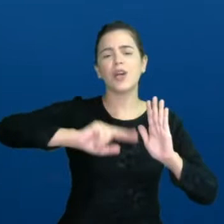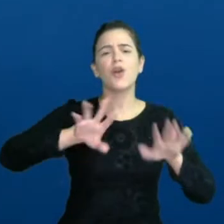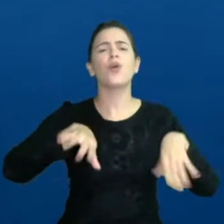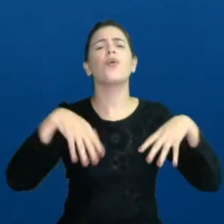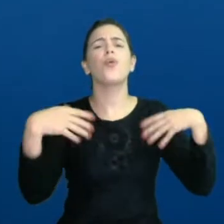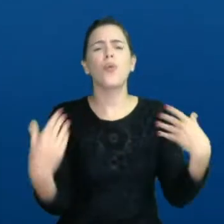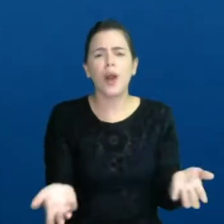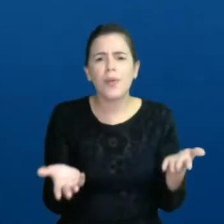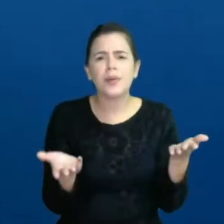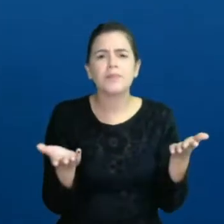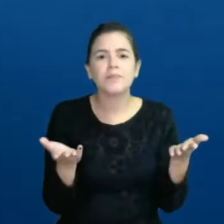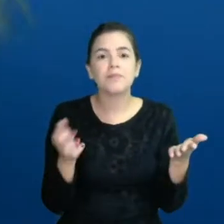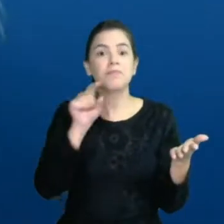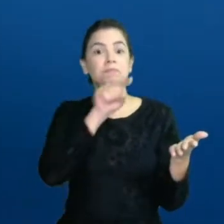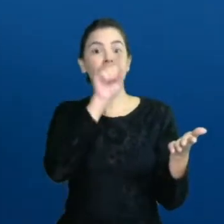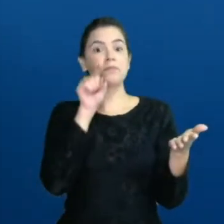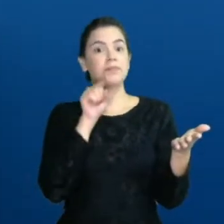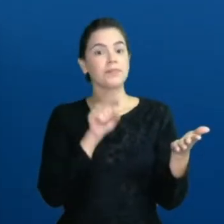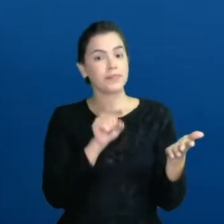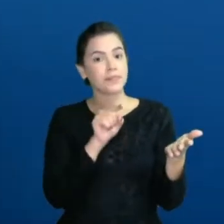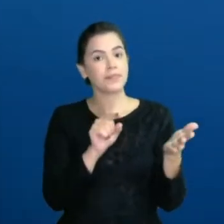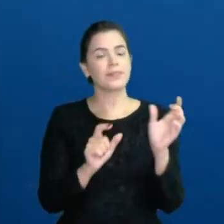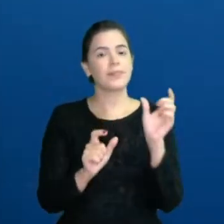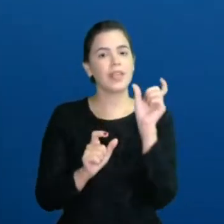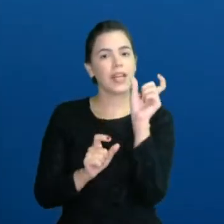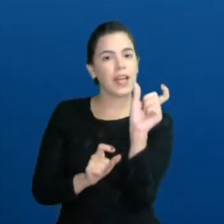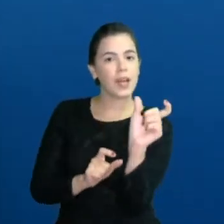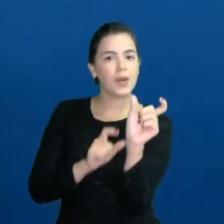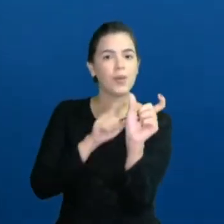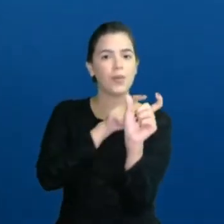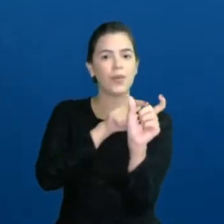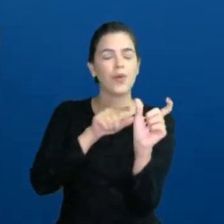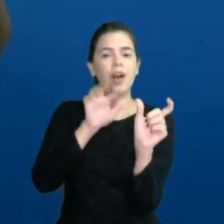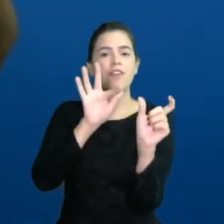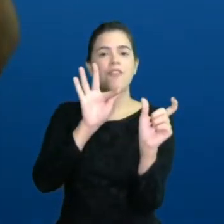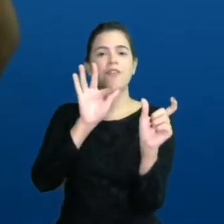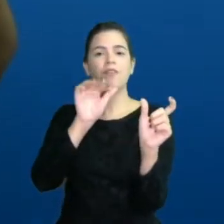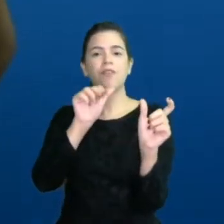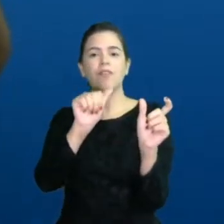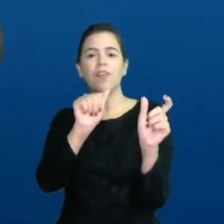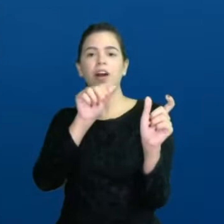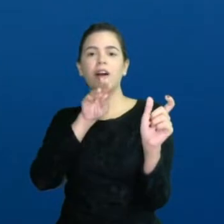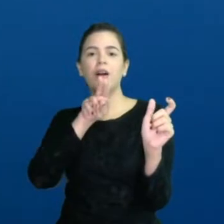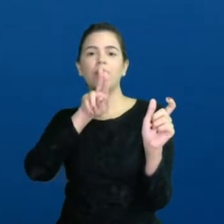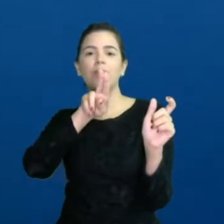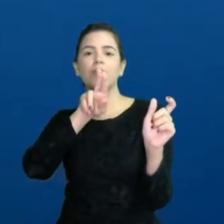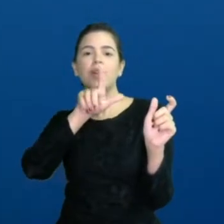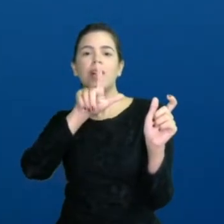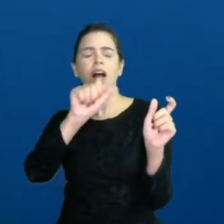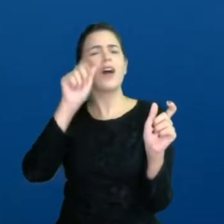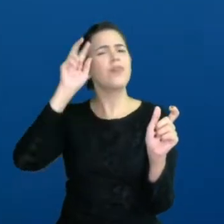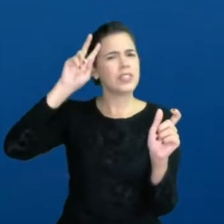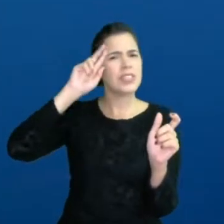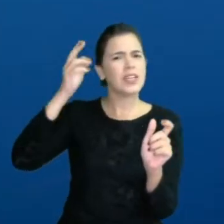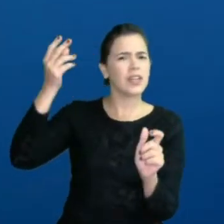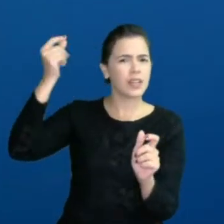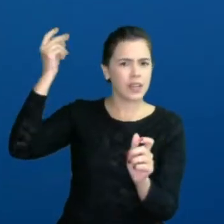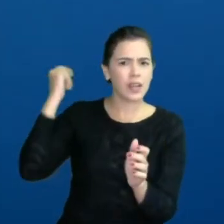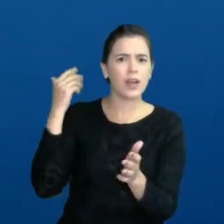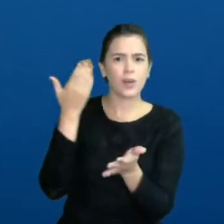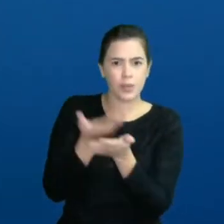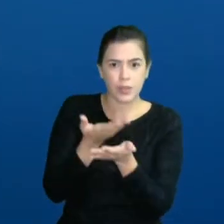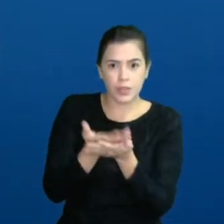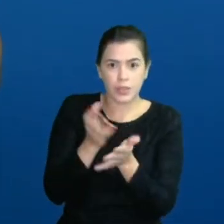de gênero é esse? É uma fábula. Vocês lembram que algumas aulas atrás nós estudamos o que era